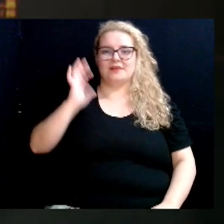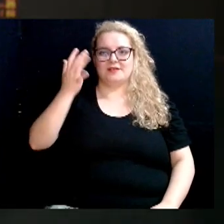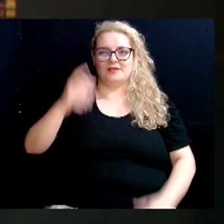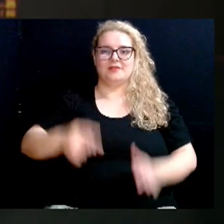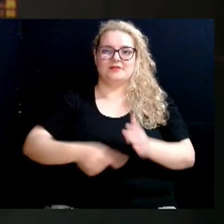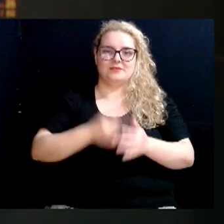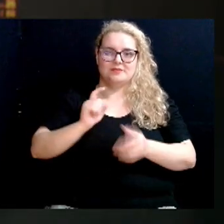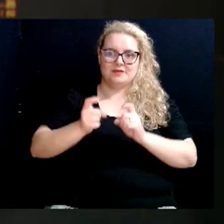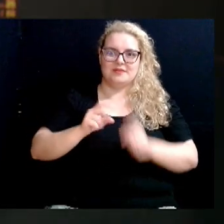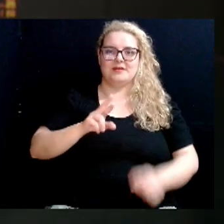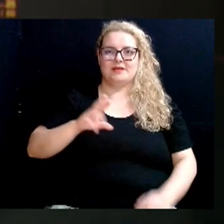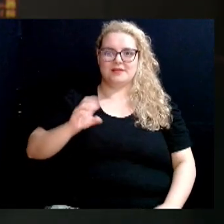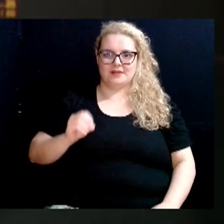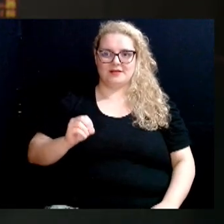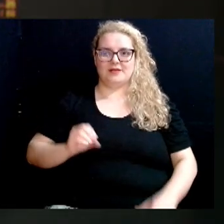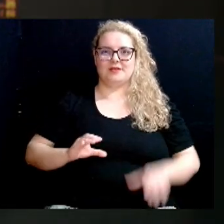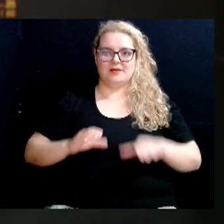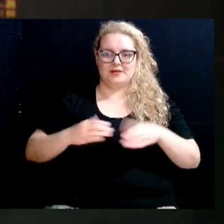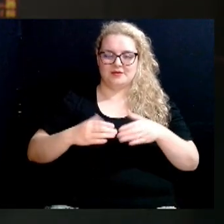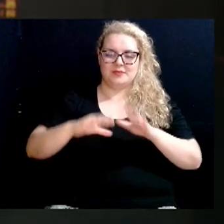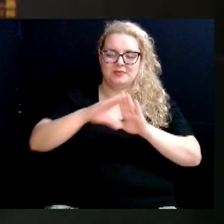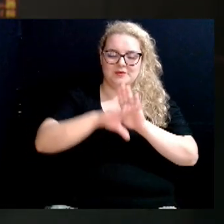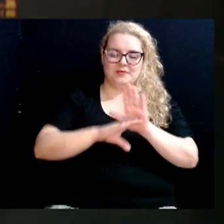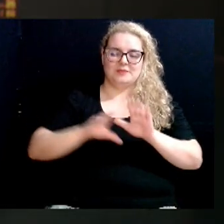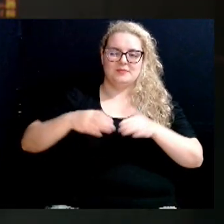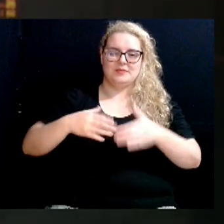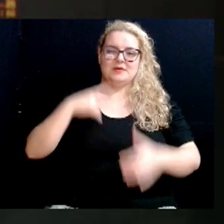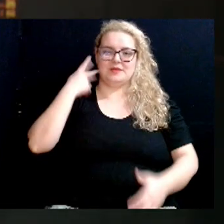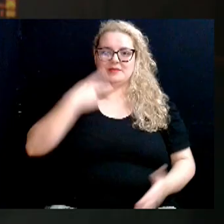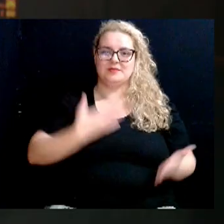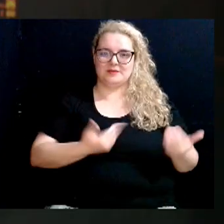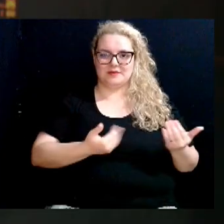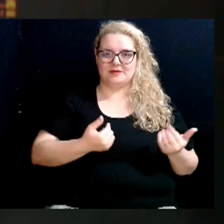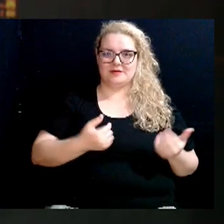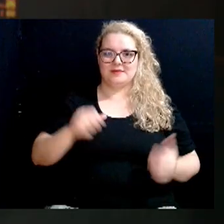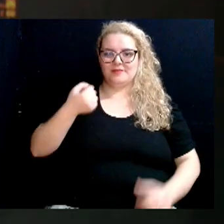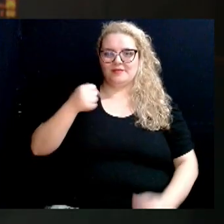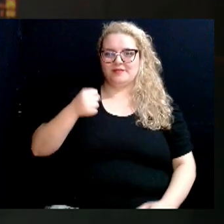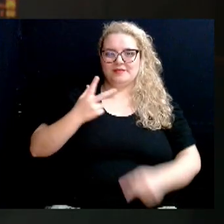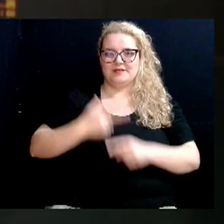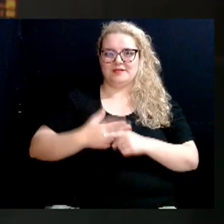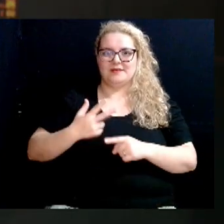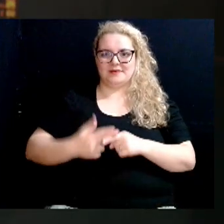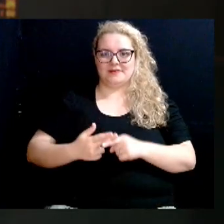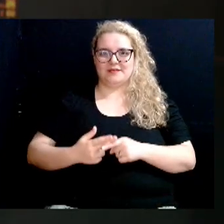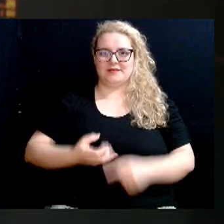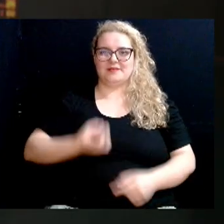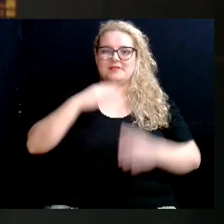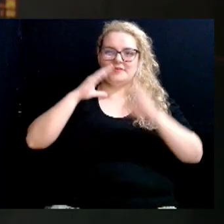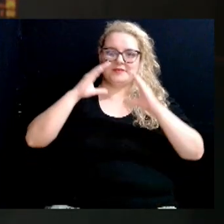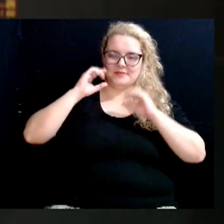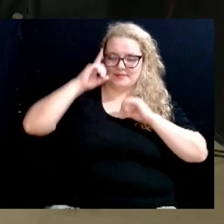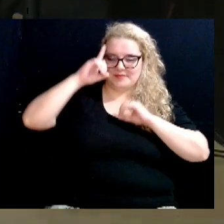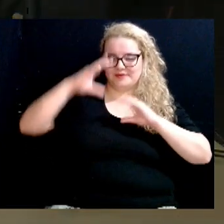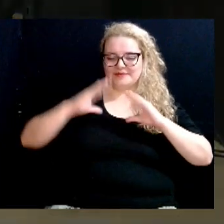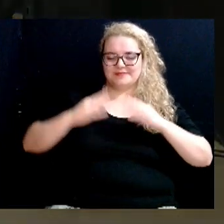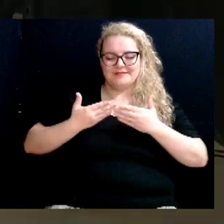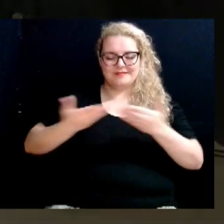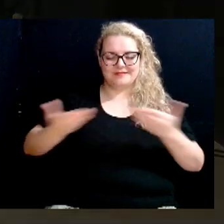ordinária do programa Parlamento Jovem em sua 8ª edição. Um bom dia para você e até amanhã.